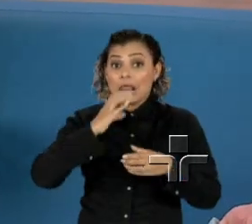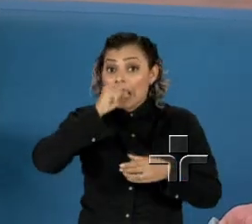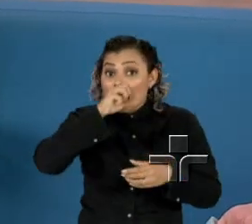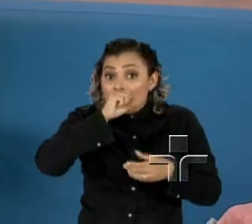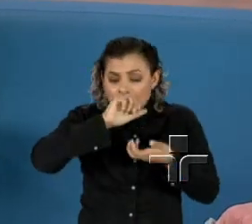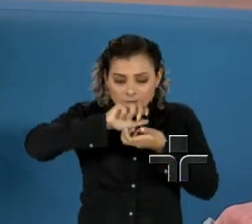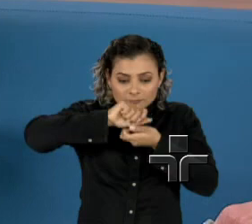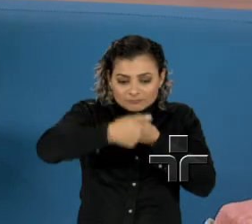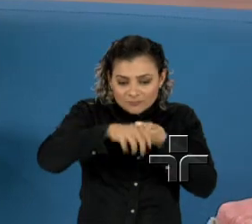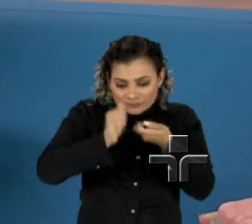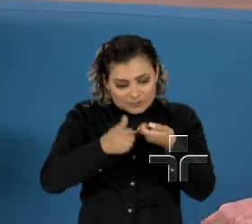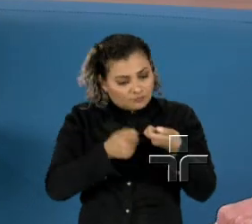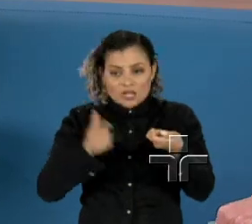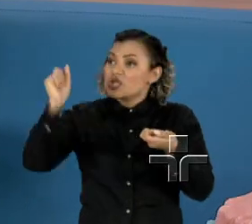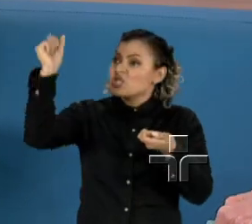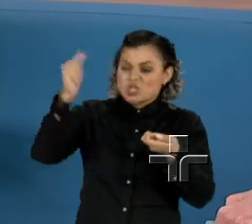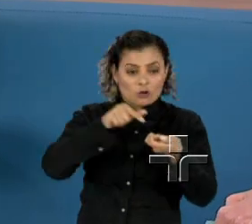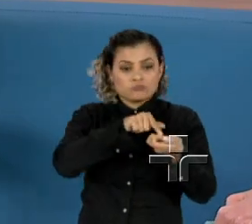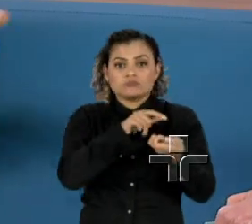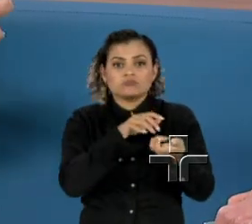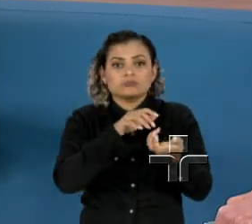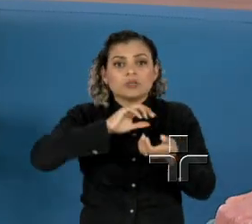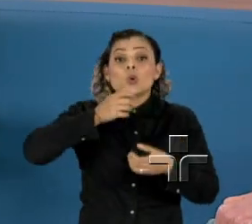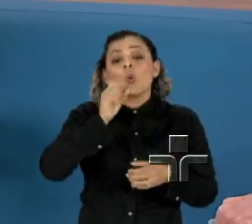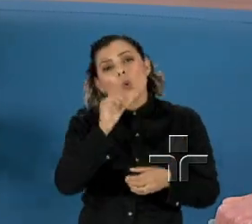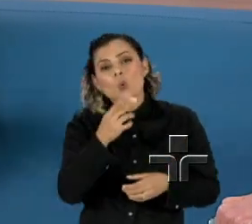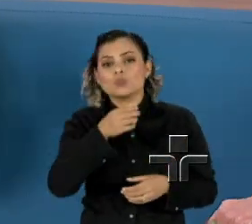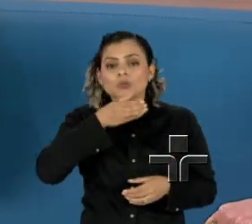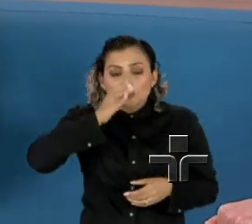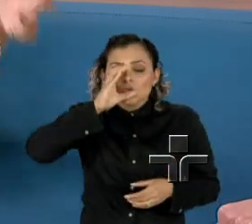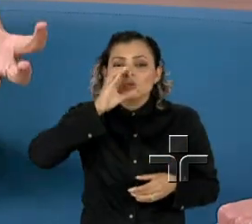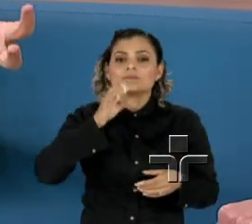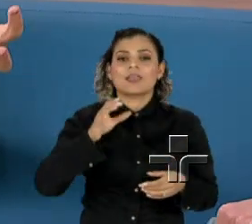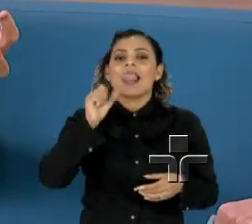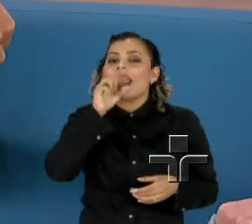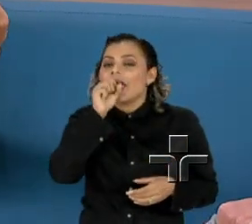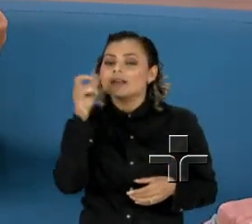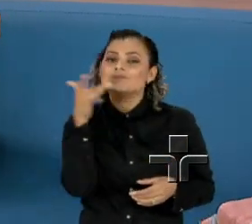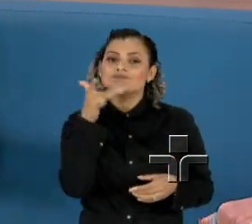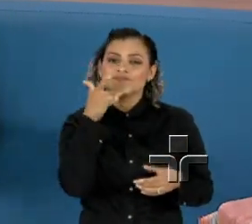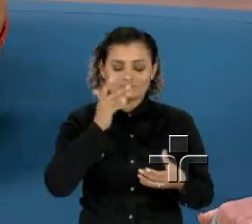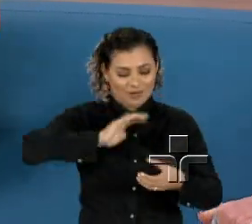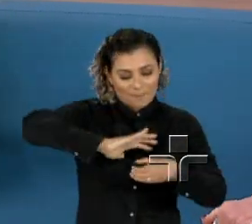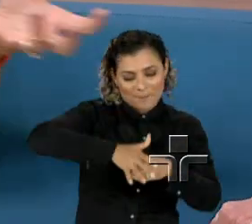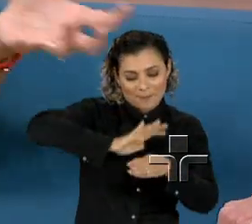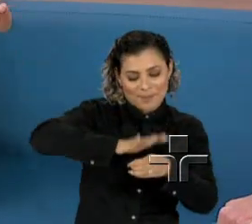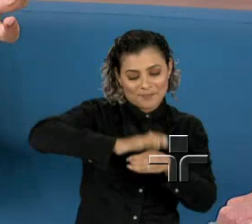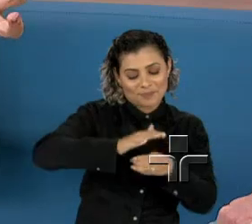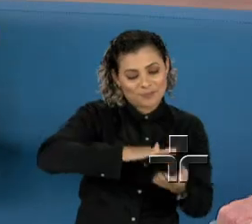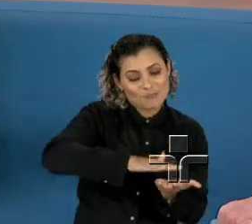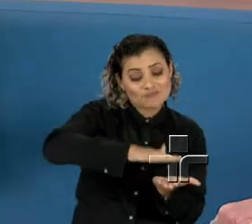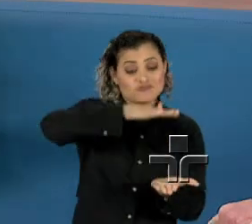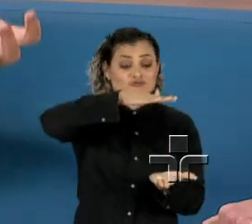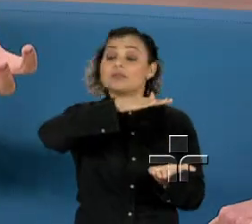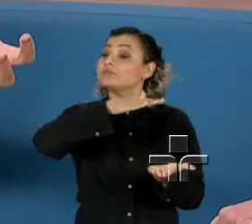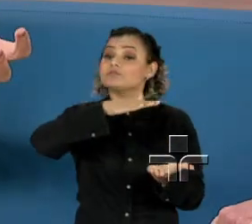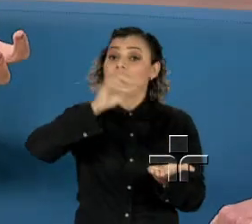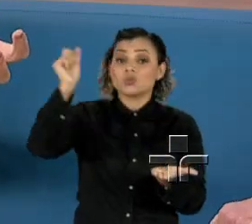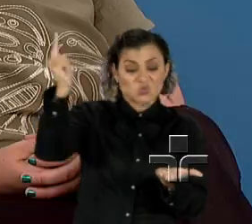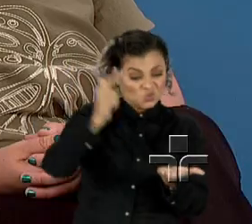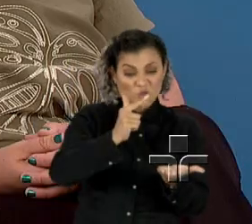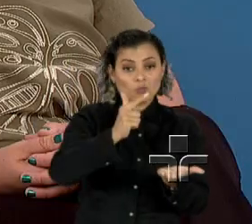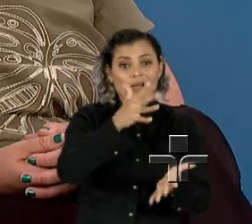alimento e deixar ele exposto ao sol, por exemplo, você fez um suco de laranja delicioso, você pôs uma garrafinha transparente, carrega ela por aí tomando sol, ela